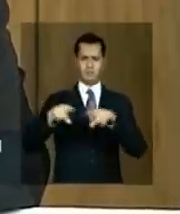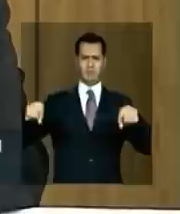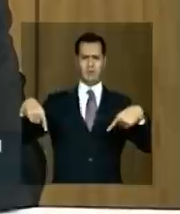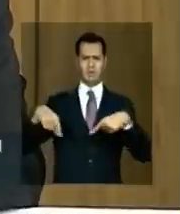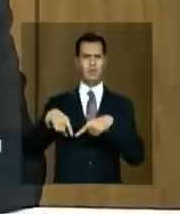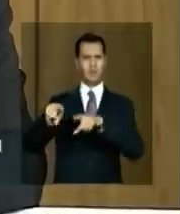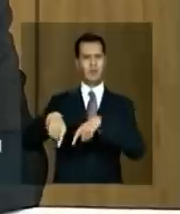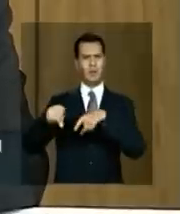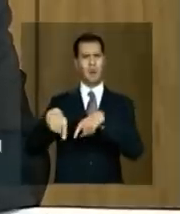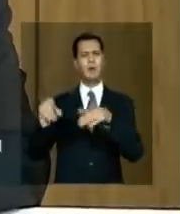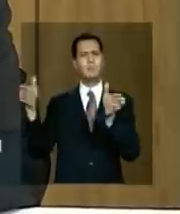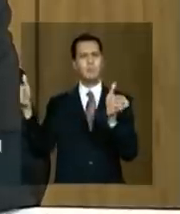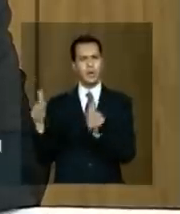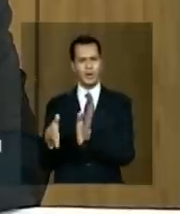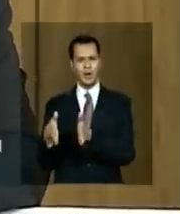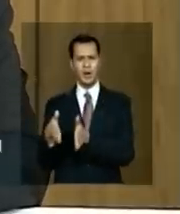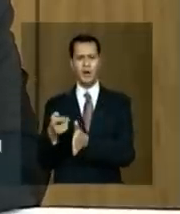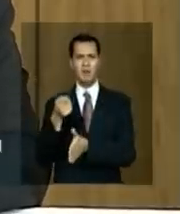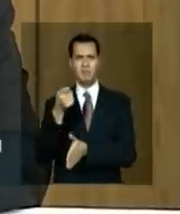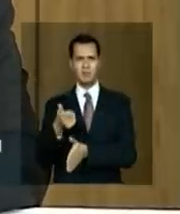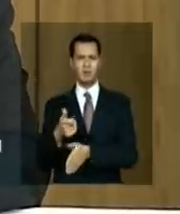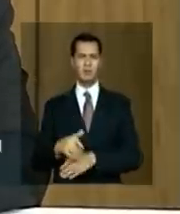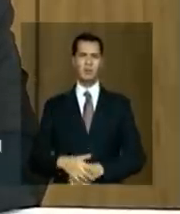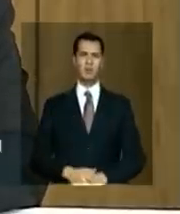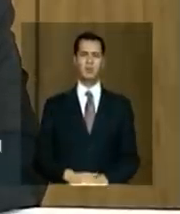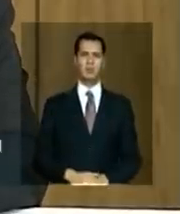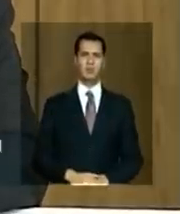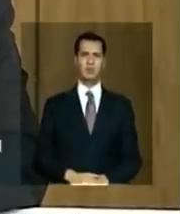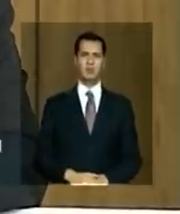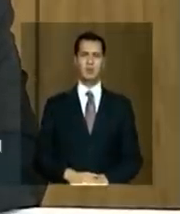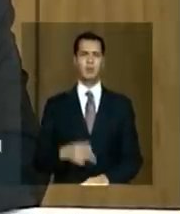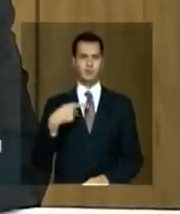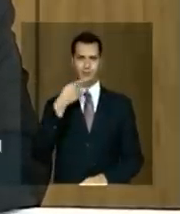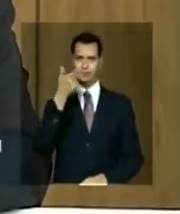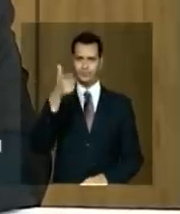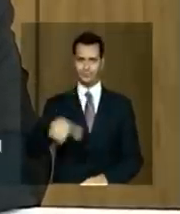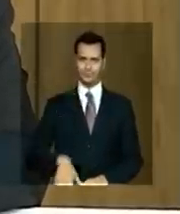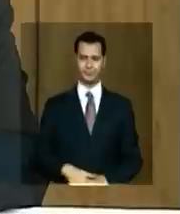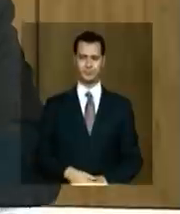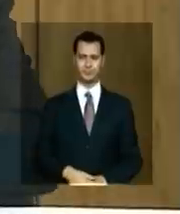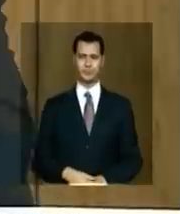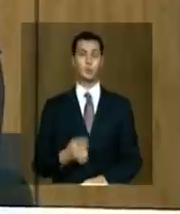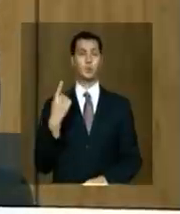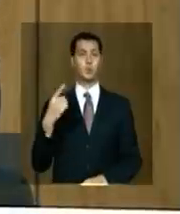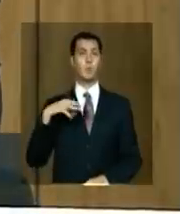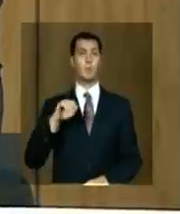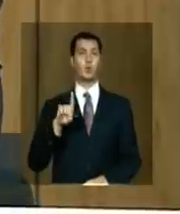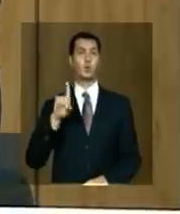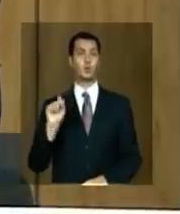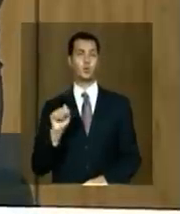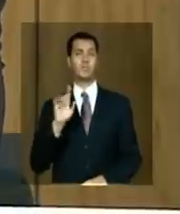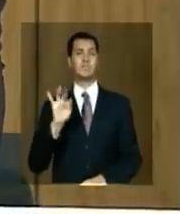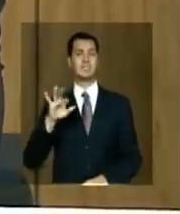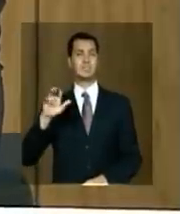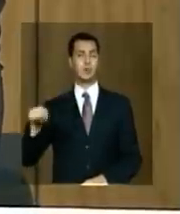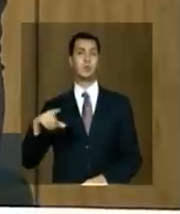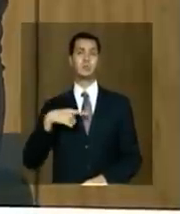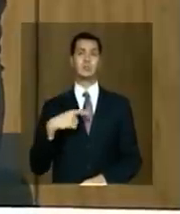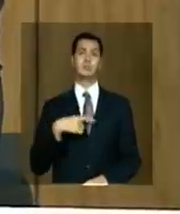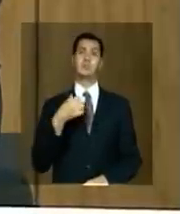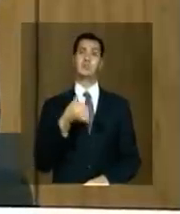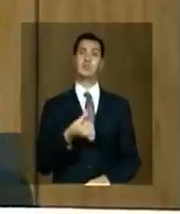vou repetir os números que foram eh citados aqui até o módulo fiscal nós temos